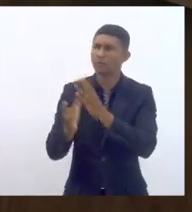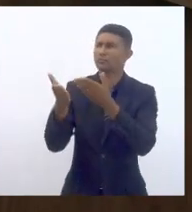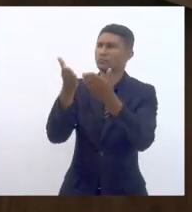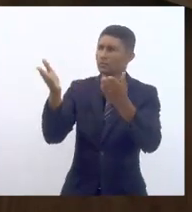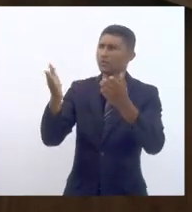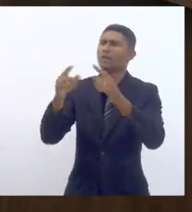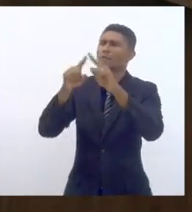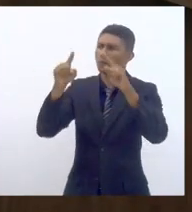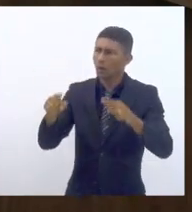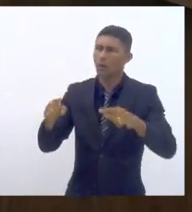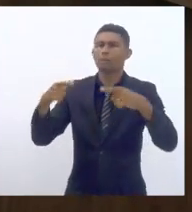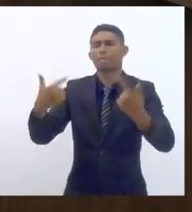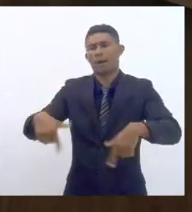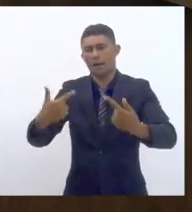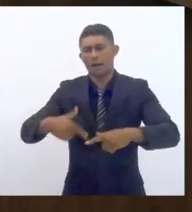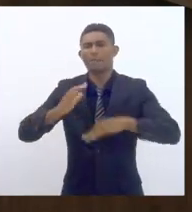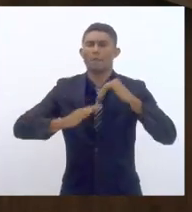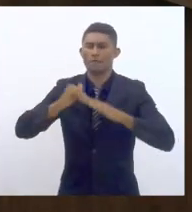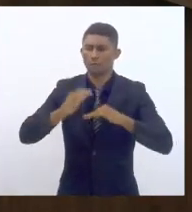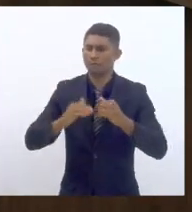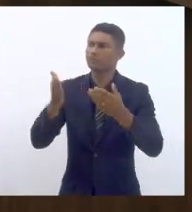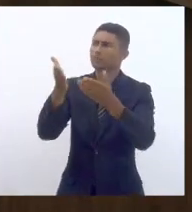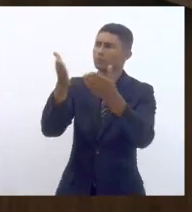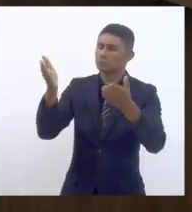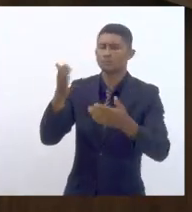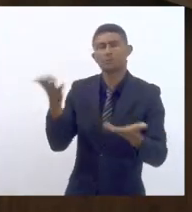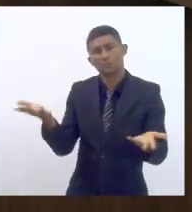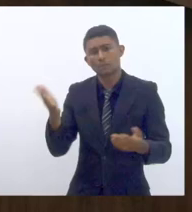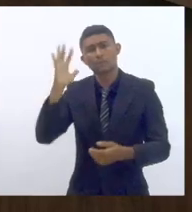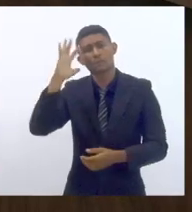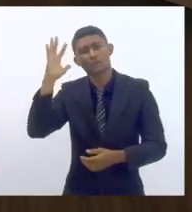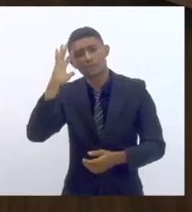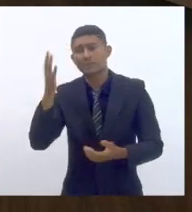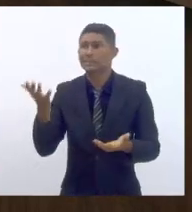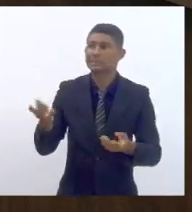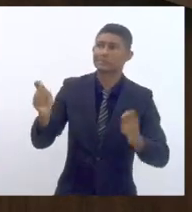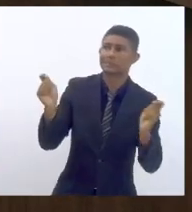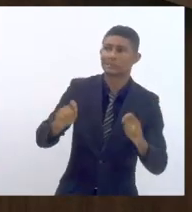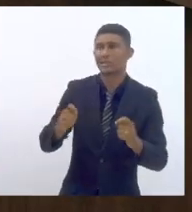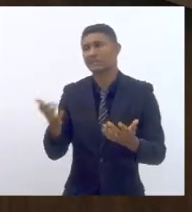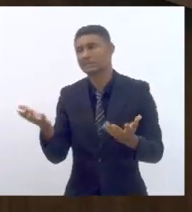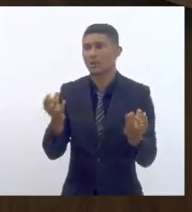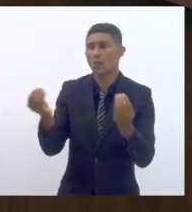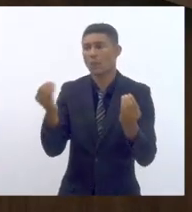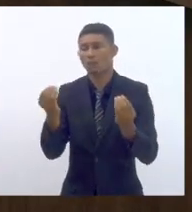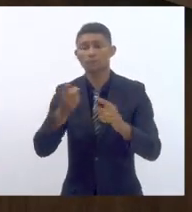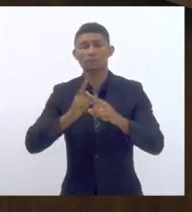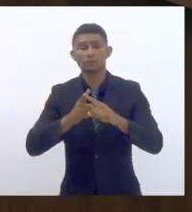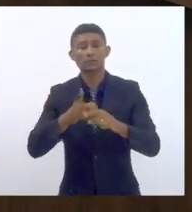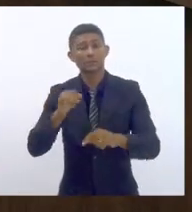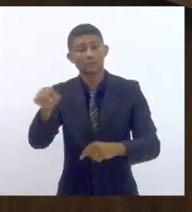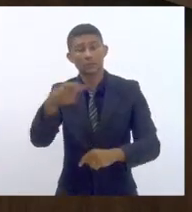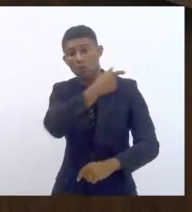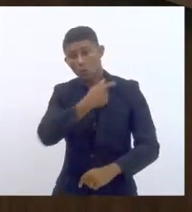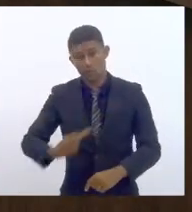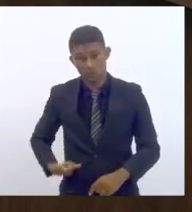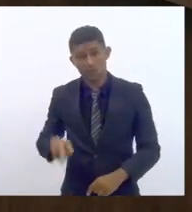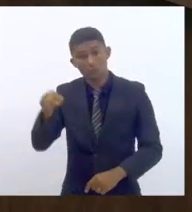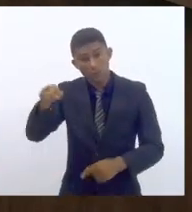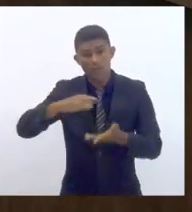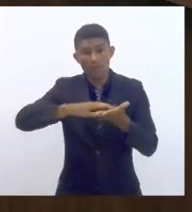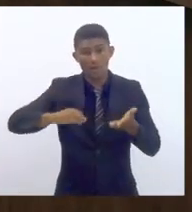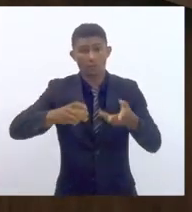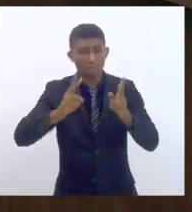trabalhadora, né, de pensar aqui e ver com a gente. Porque se o governo manter o